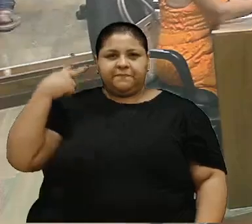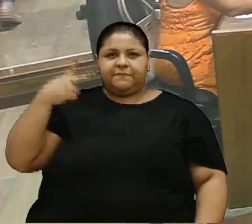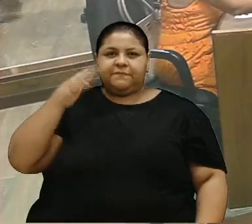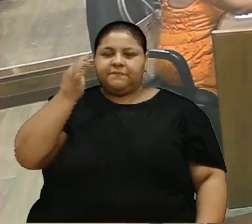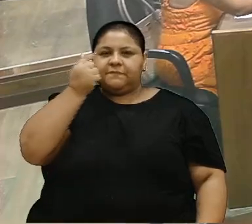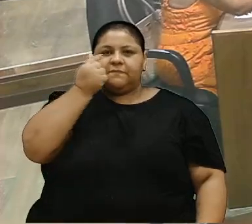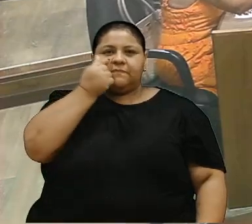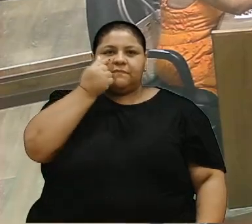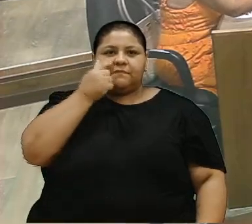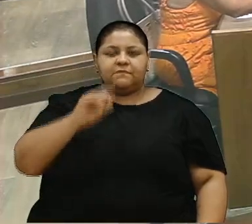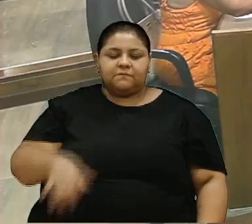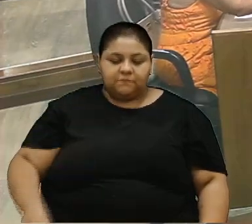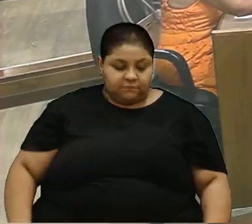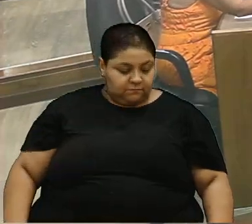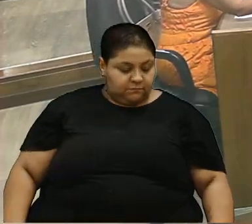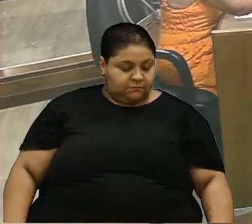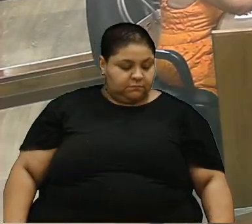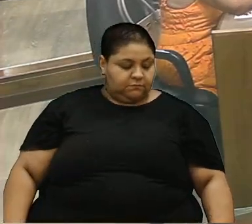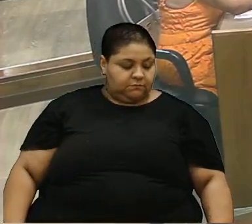Frício.